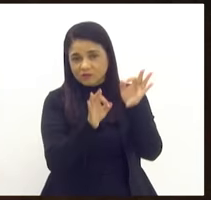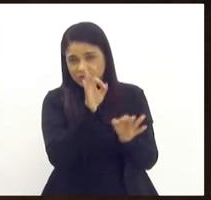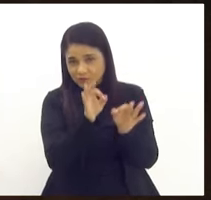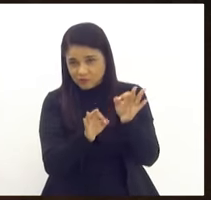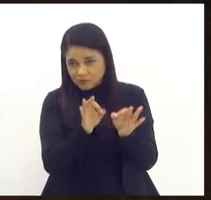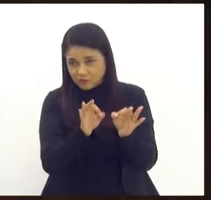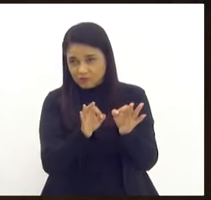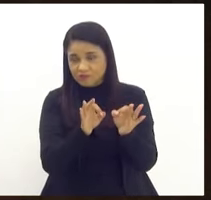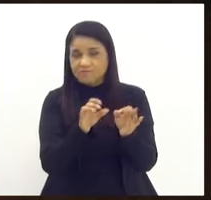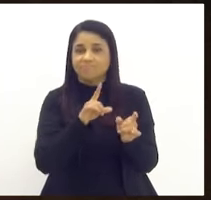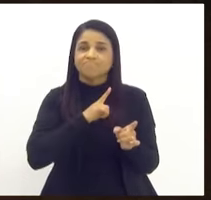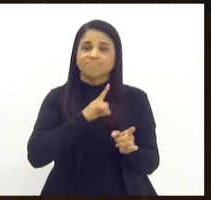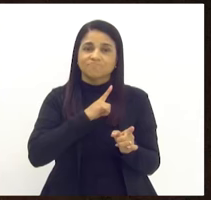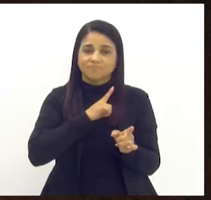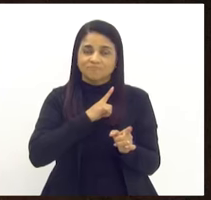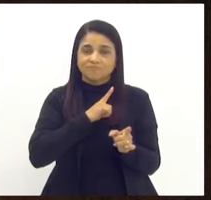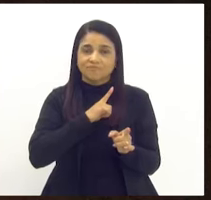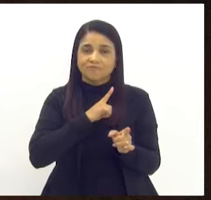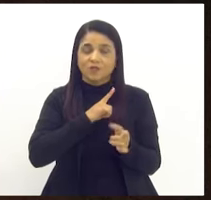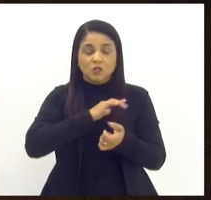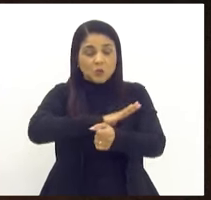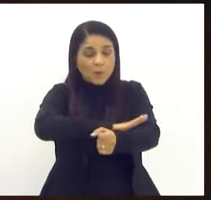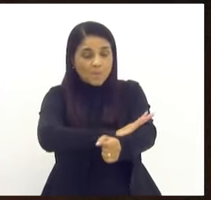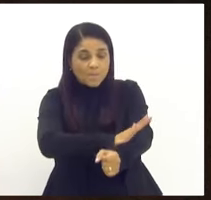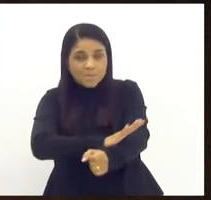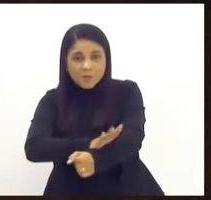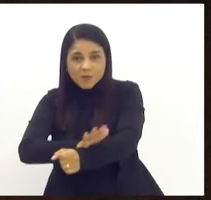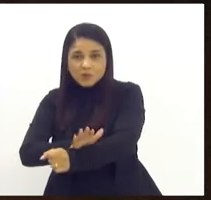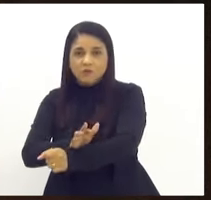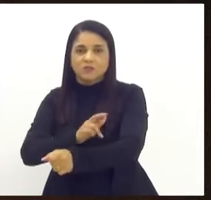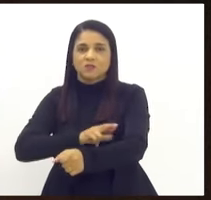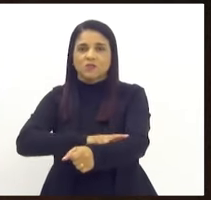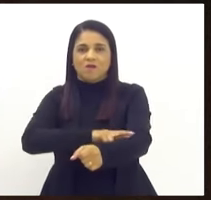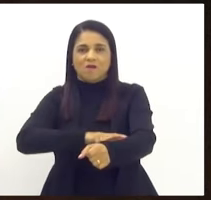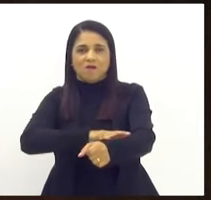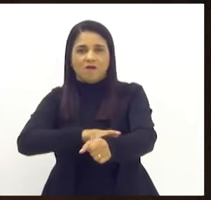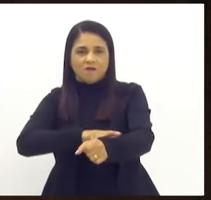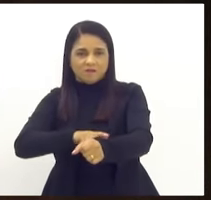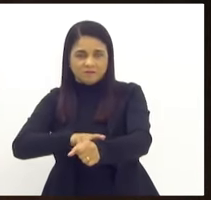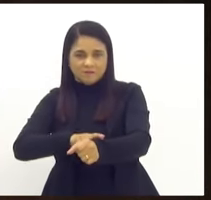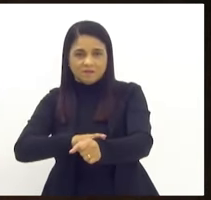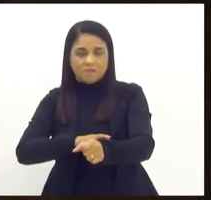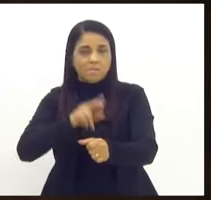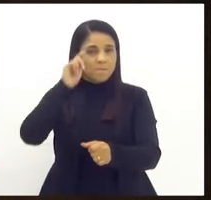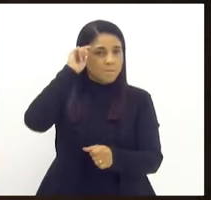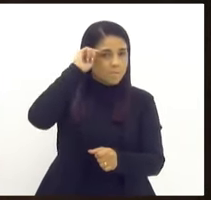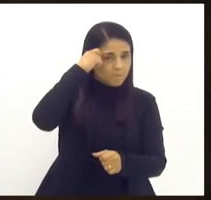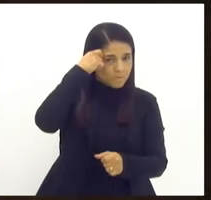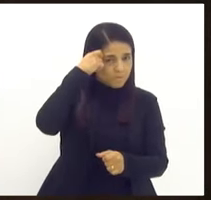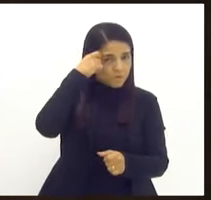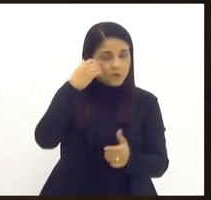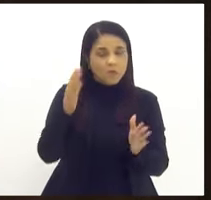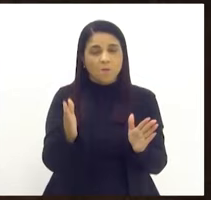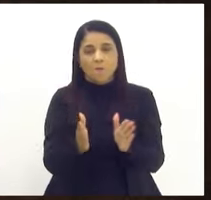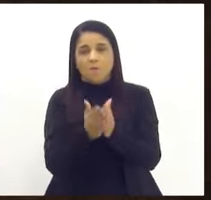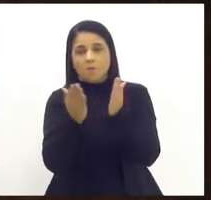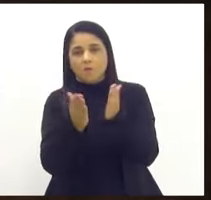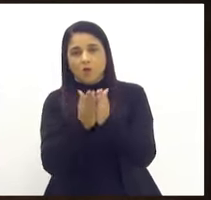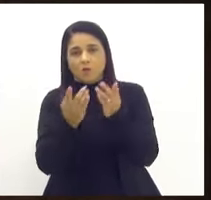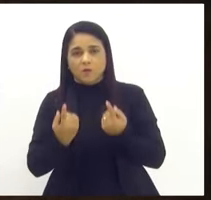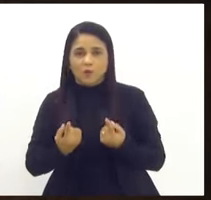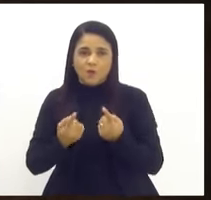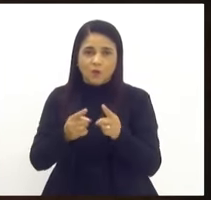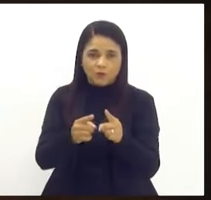cometia em cima de preconceito racial contra pretos e pobres perfeito